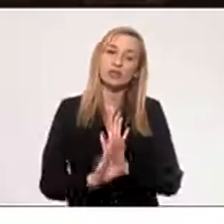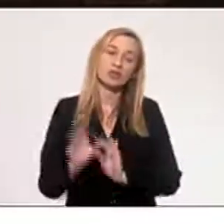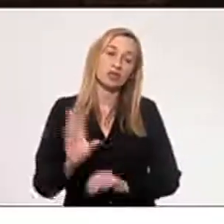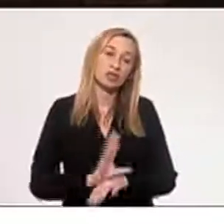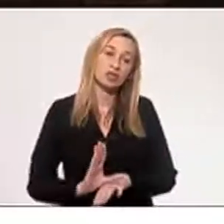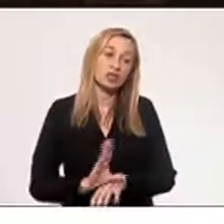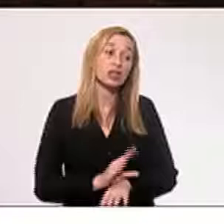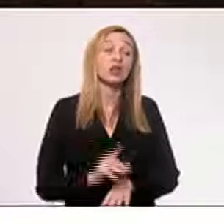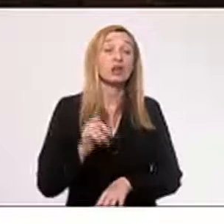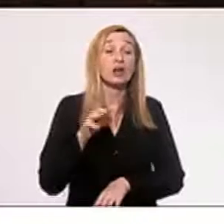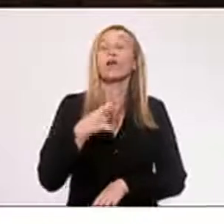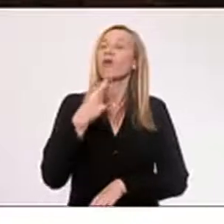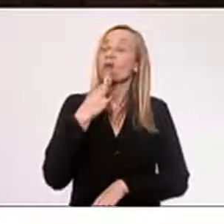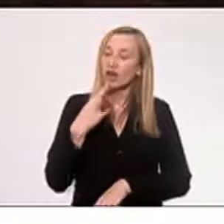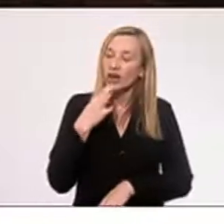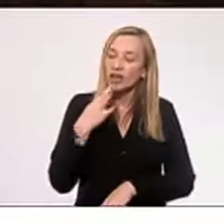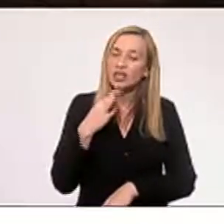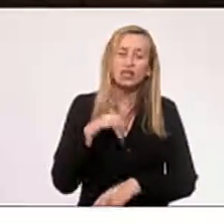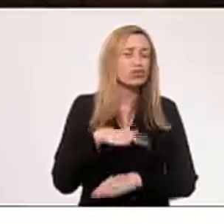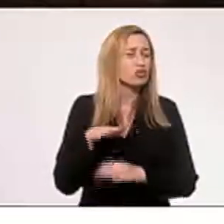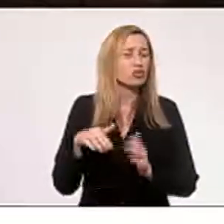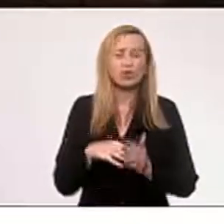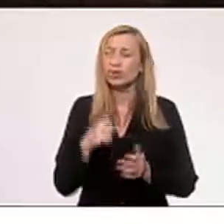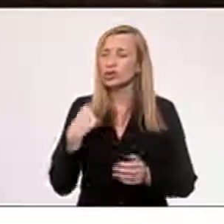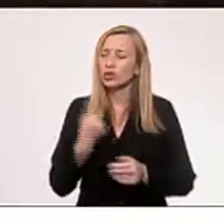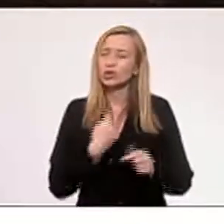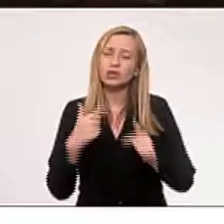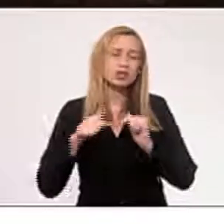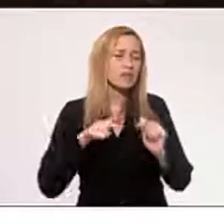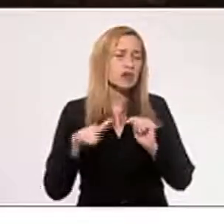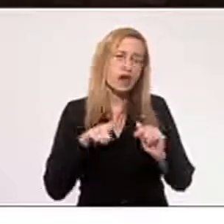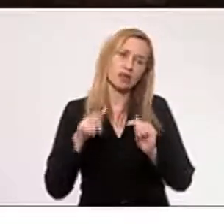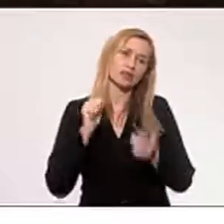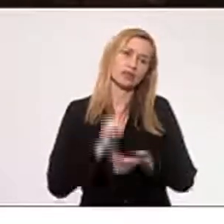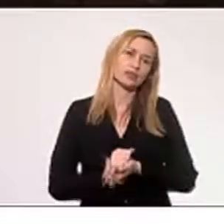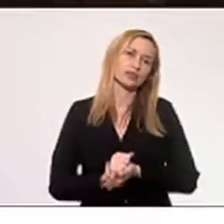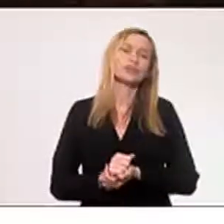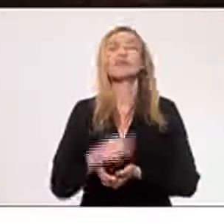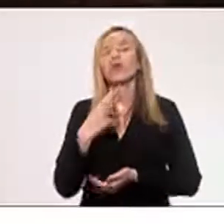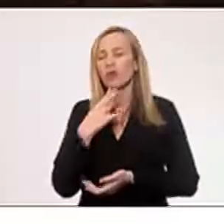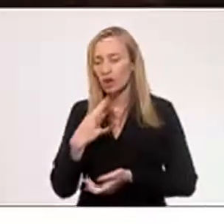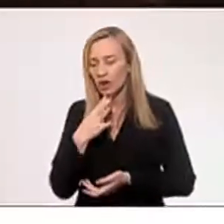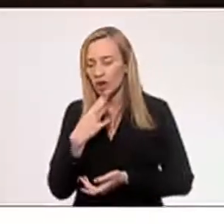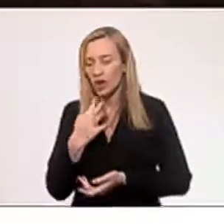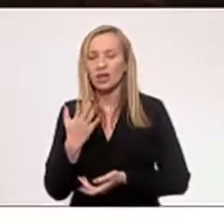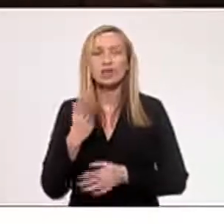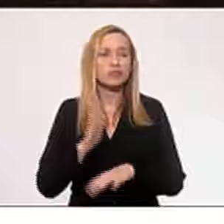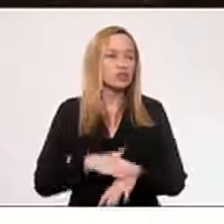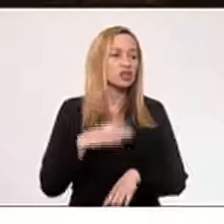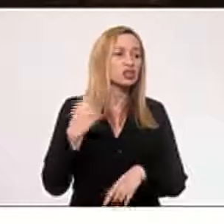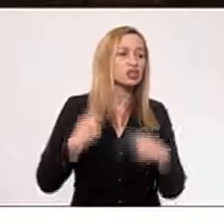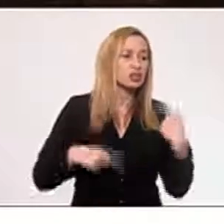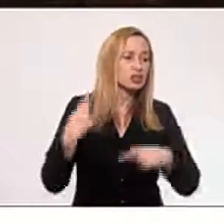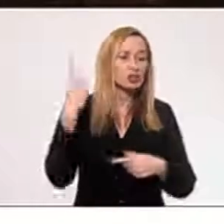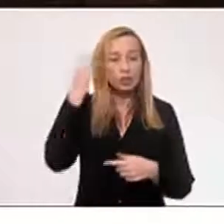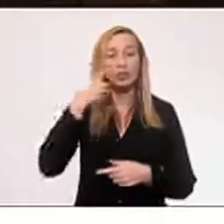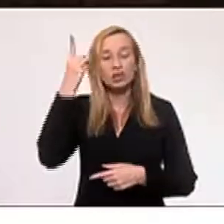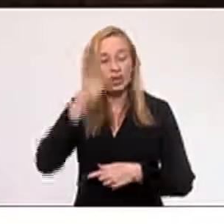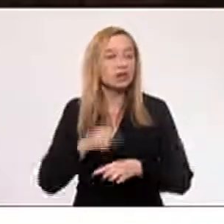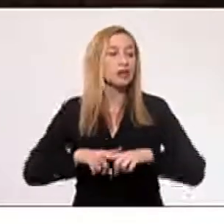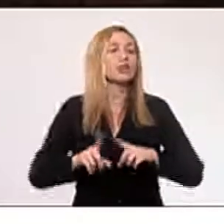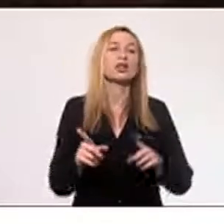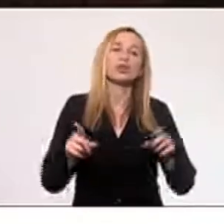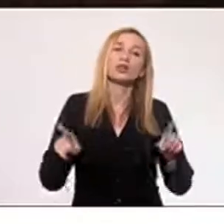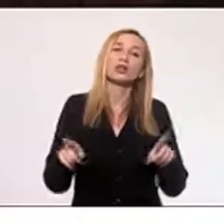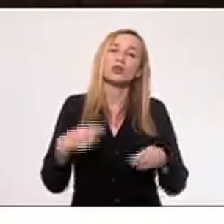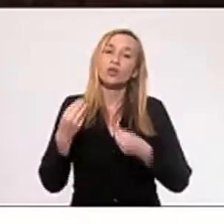nos reconhecem nas nossas diferenças, nas nossas contradições, nos reconhecem o parlamento estadual como interlocutores e